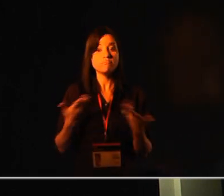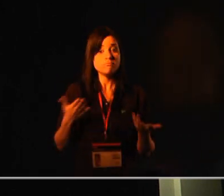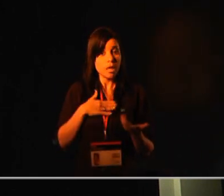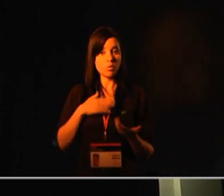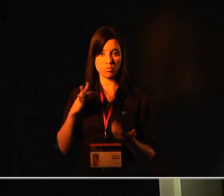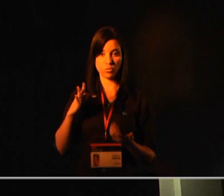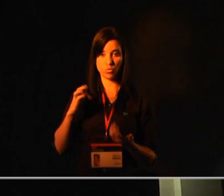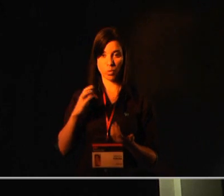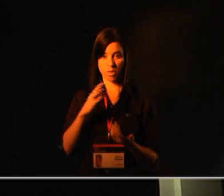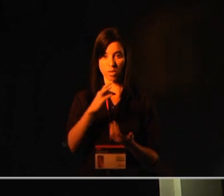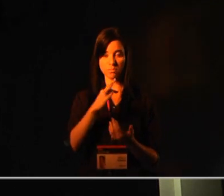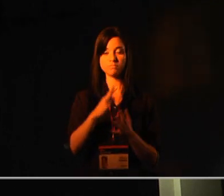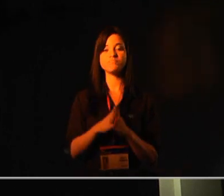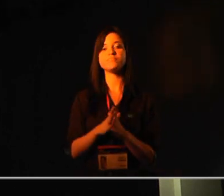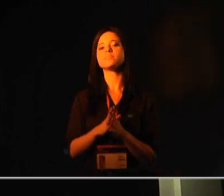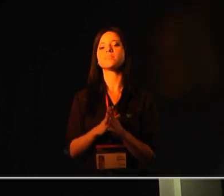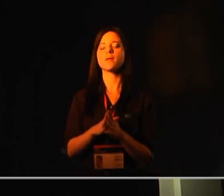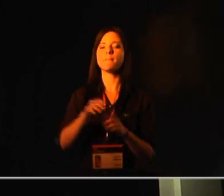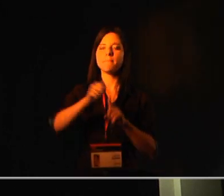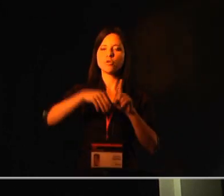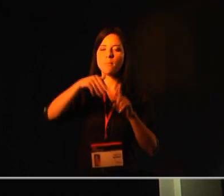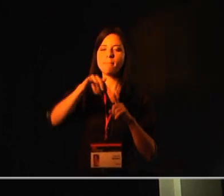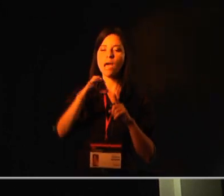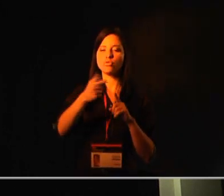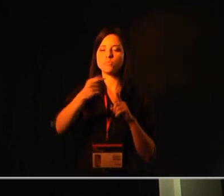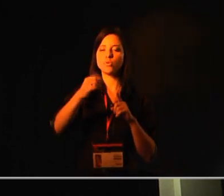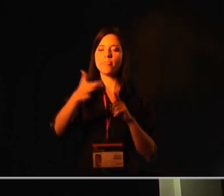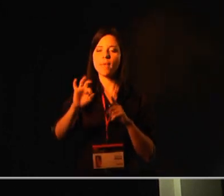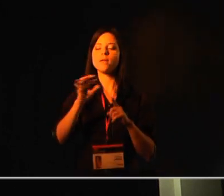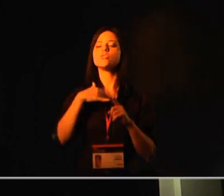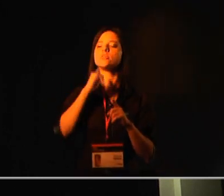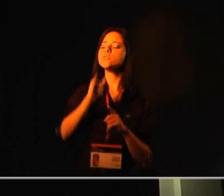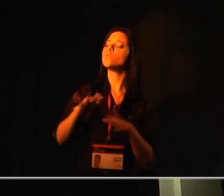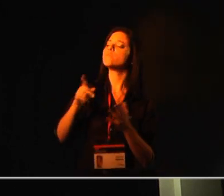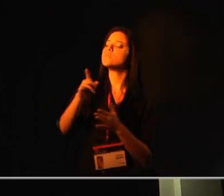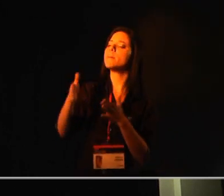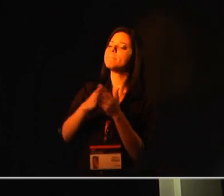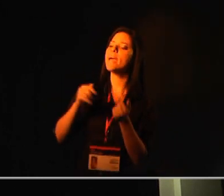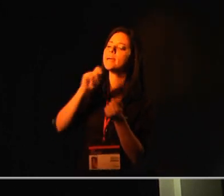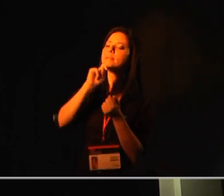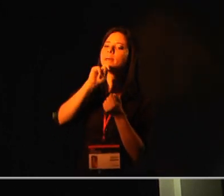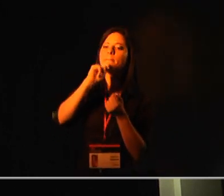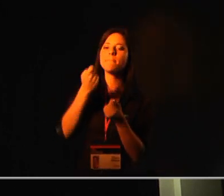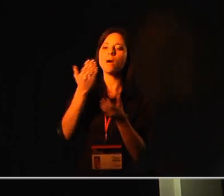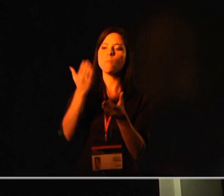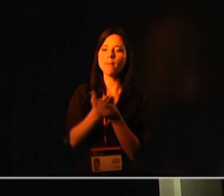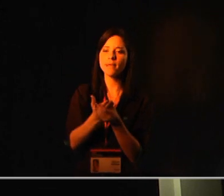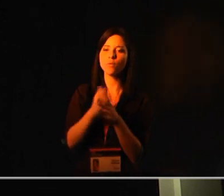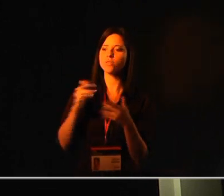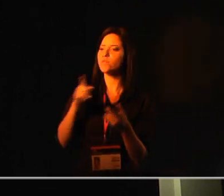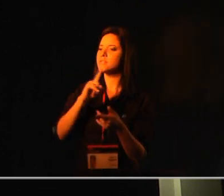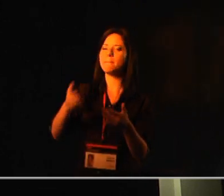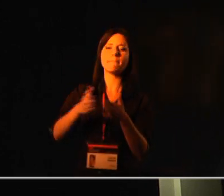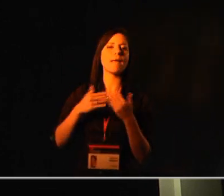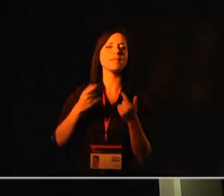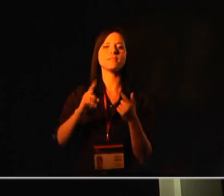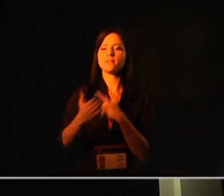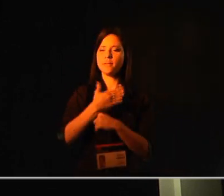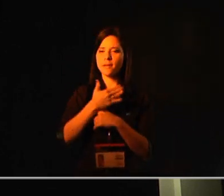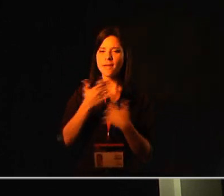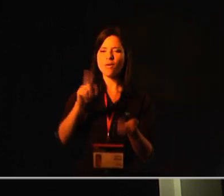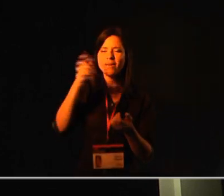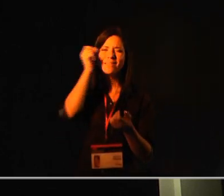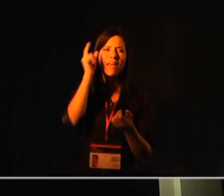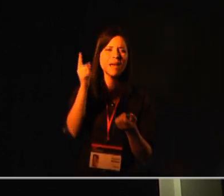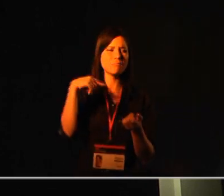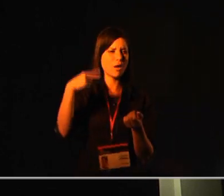Twitter, em maio de 2010, coloquei, quando você pede um pouco de manteiga, não me põe na chapa. Quando você não pede, não me couver. Ideia meio maluca,